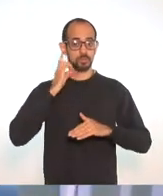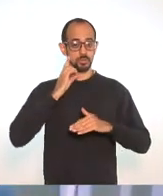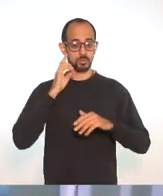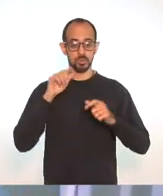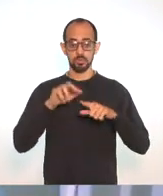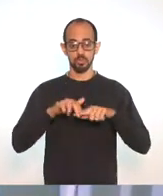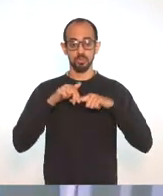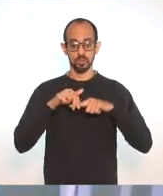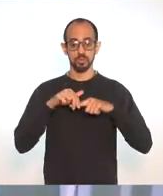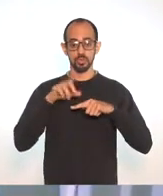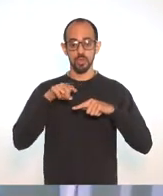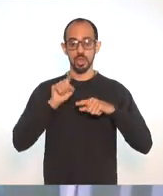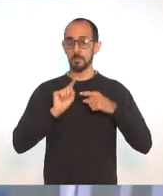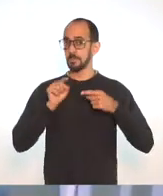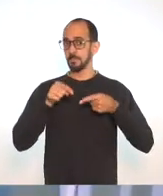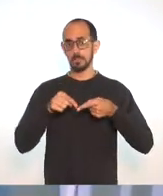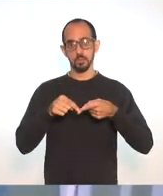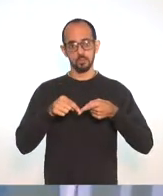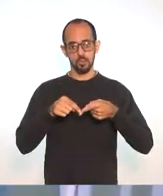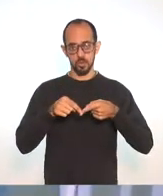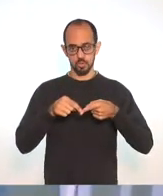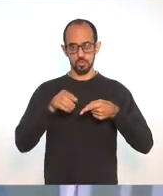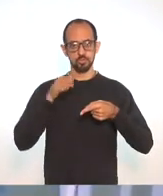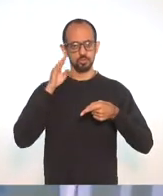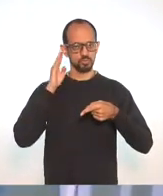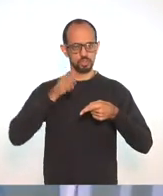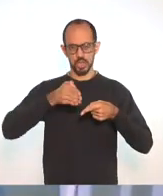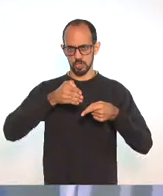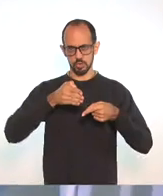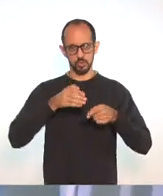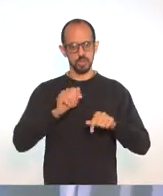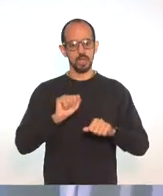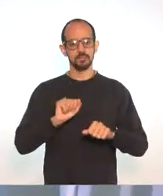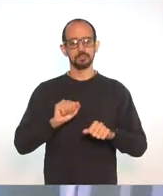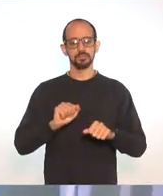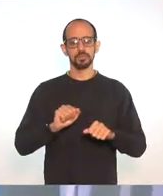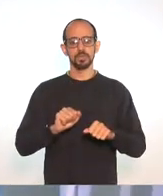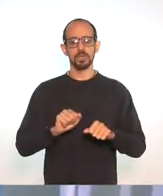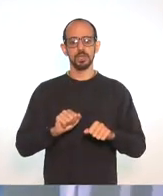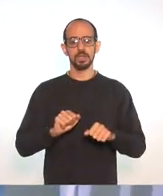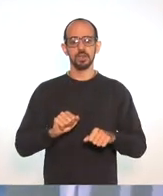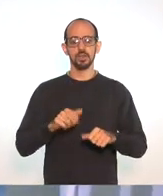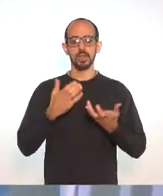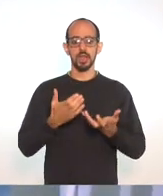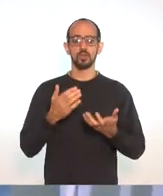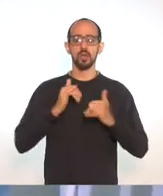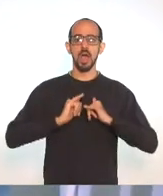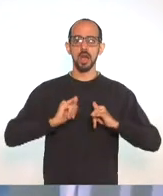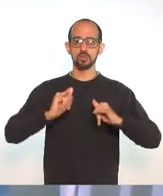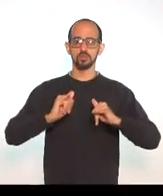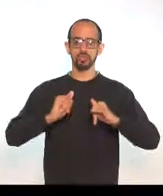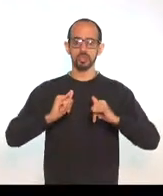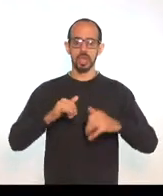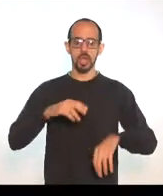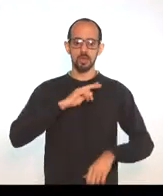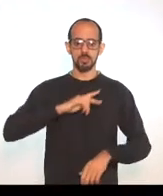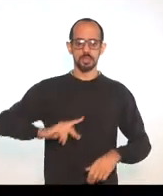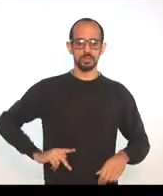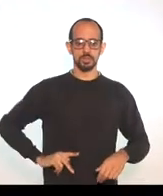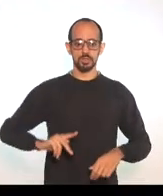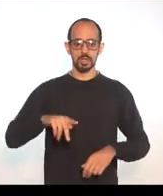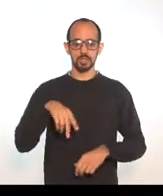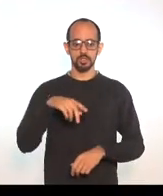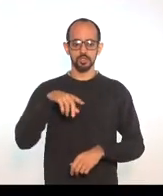focada nesse projeto sem prejuízo eu quero que anunciar vejo aqui a presença do Presidente do Instituto réu Metrópole